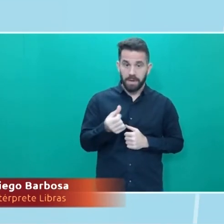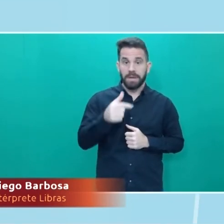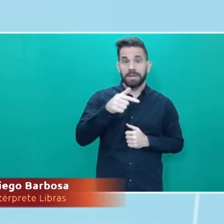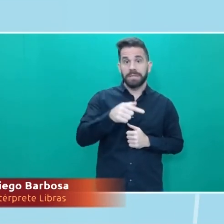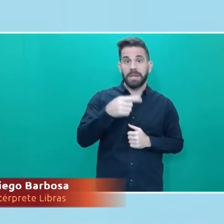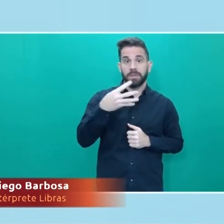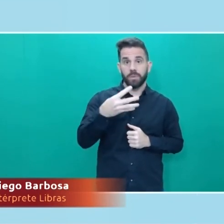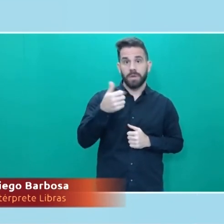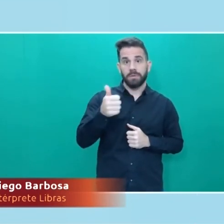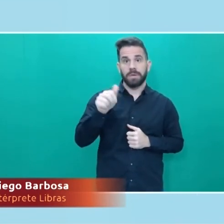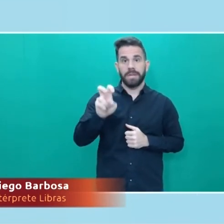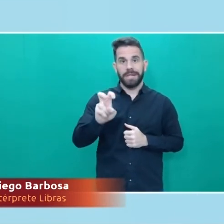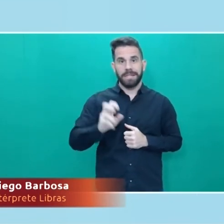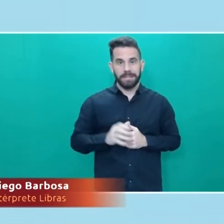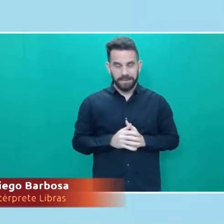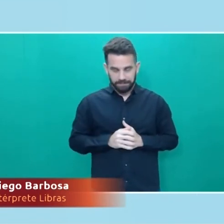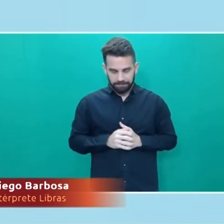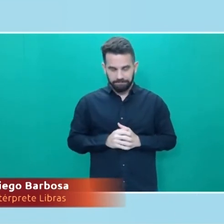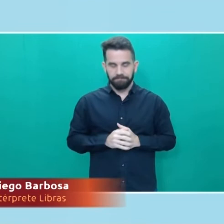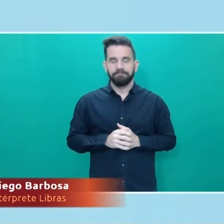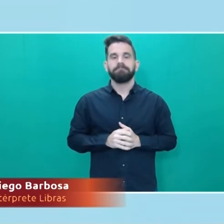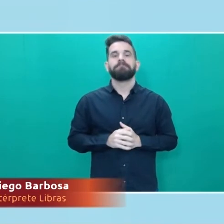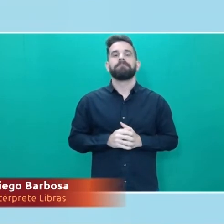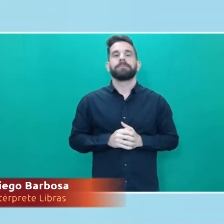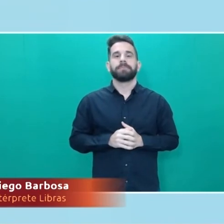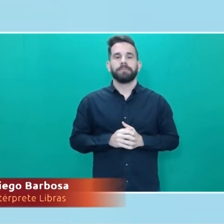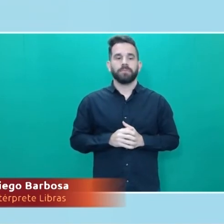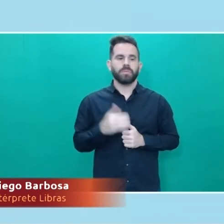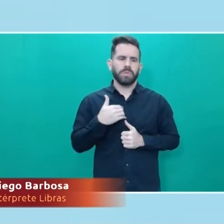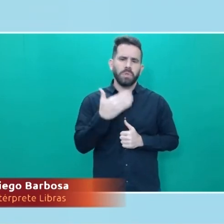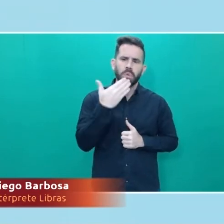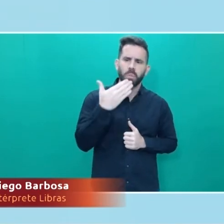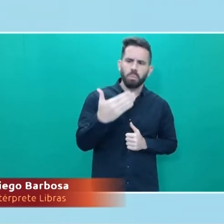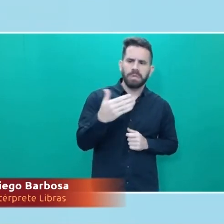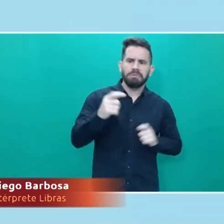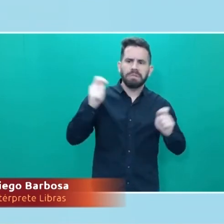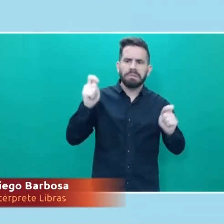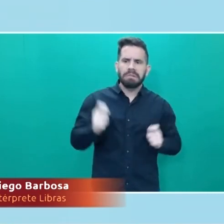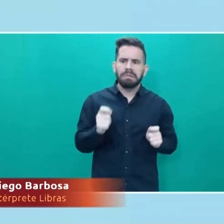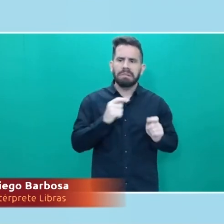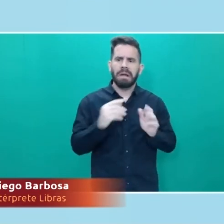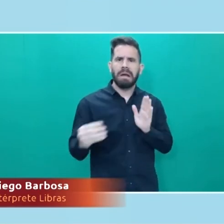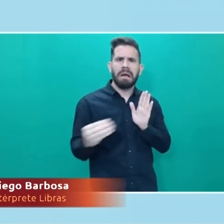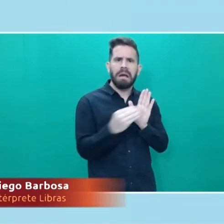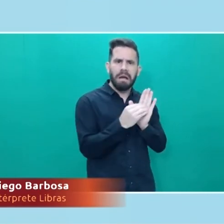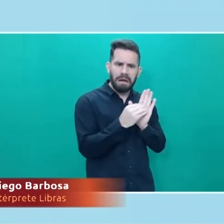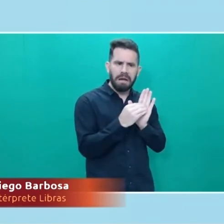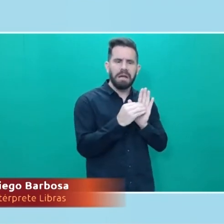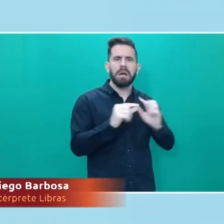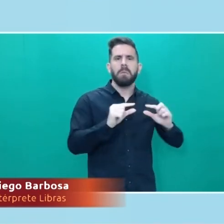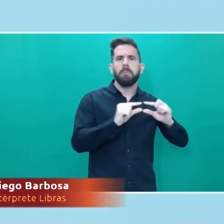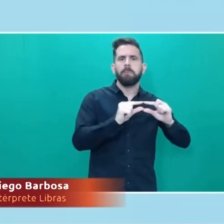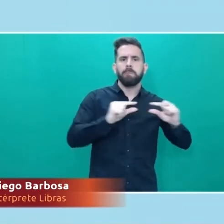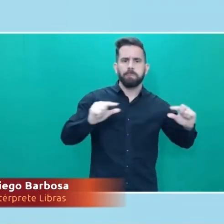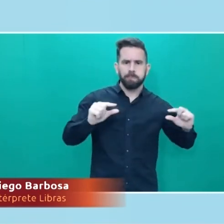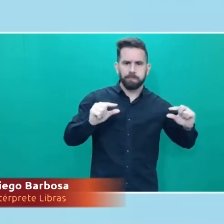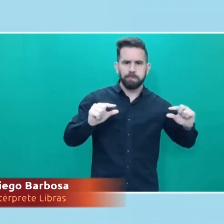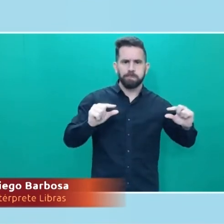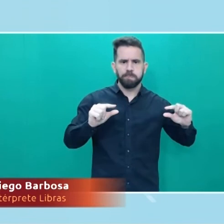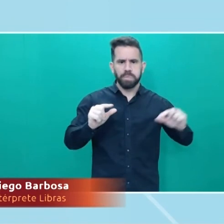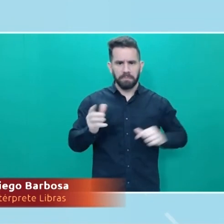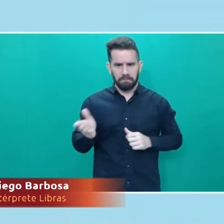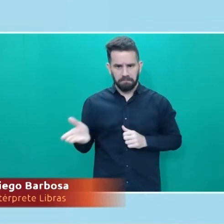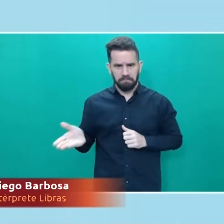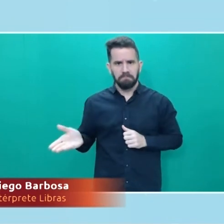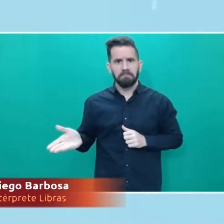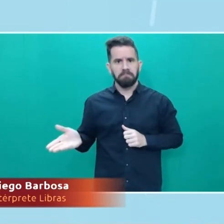99166-7415. Ok. Vou até pedir para se o Carlos, não sei se vai conseguir, mas também colocar na tela. Aí pode colocar, Carlos, na hora